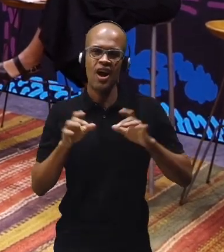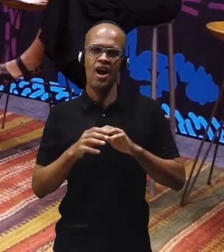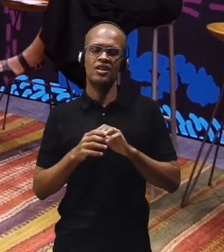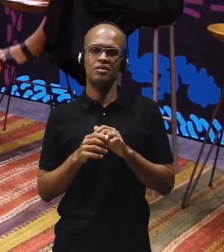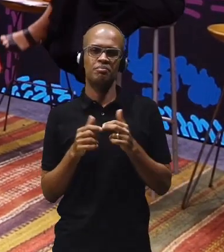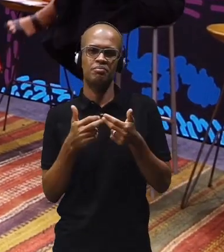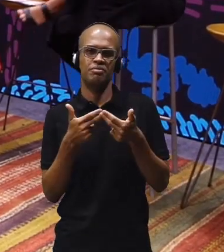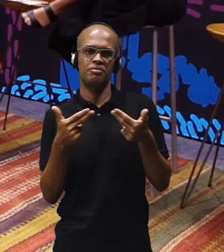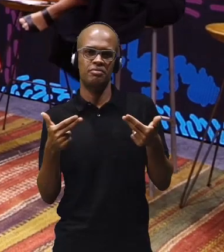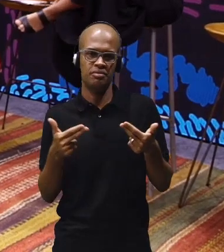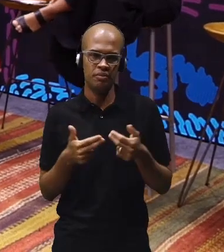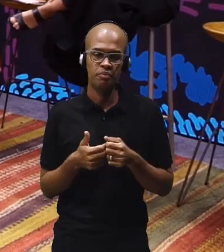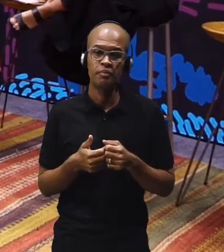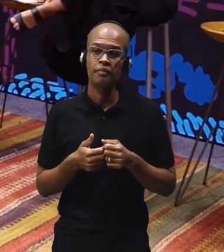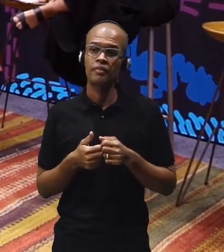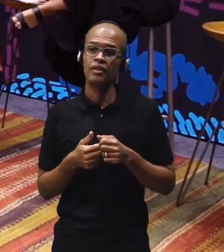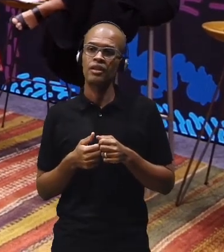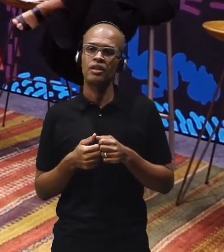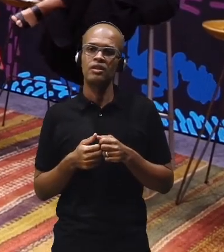E aí